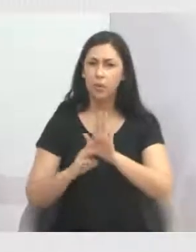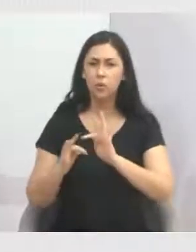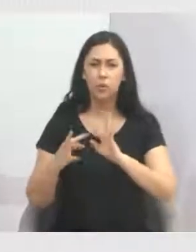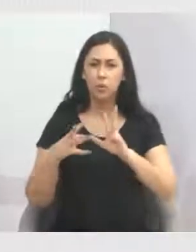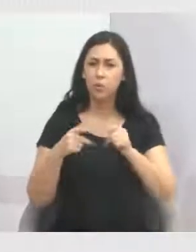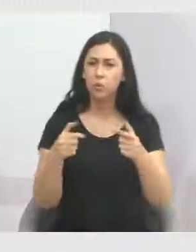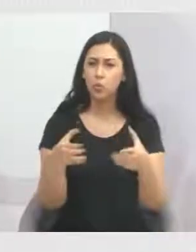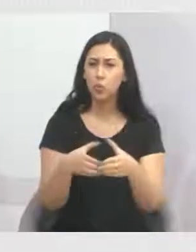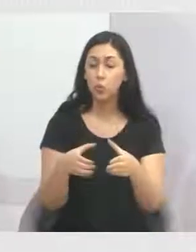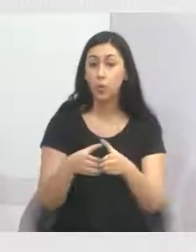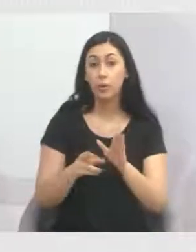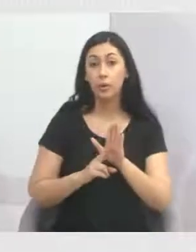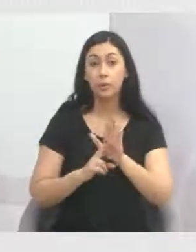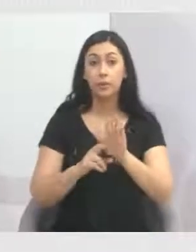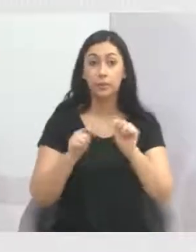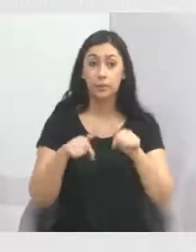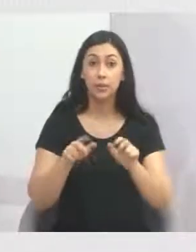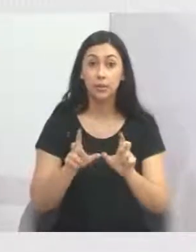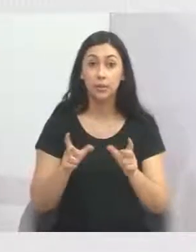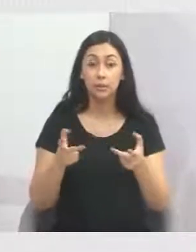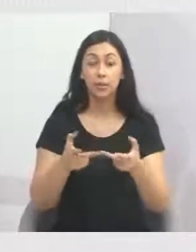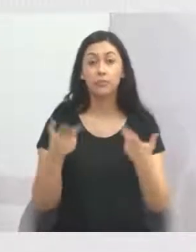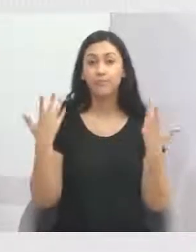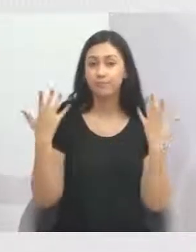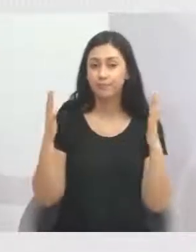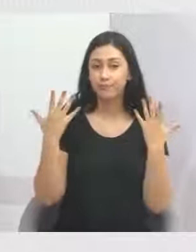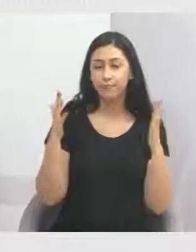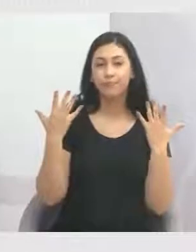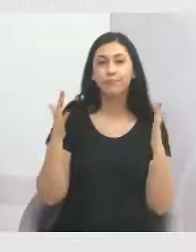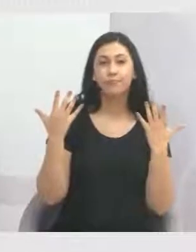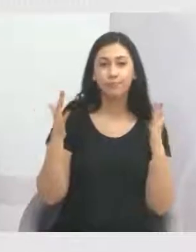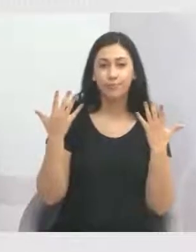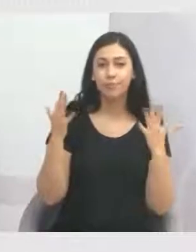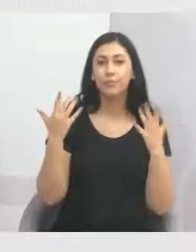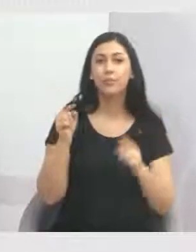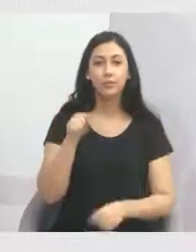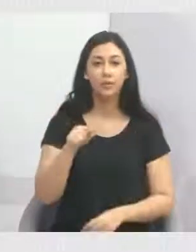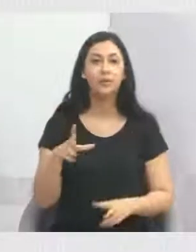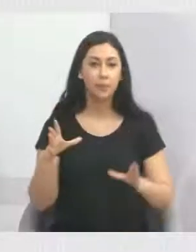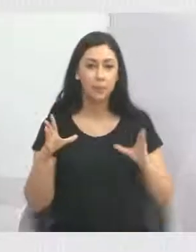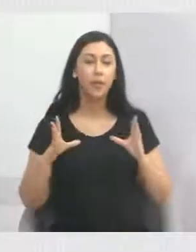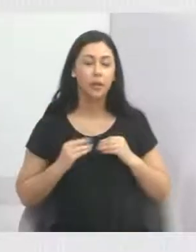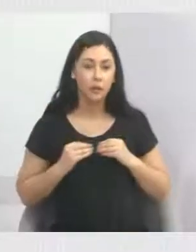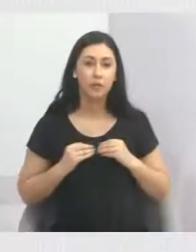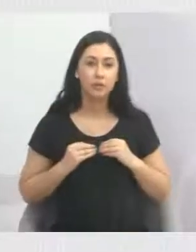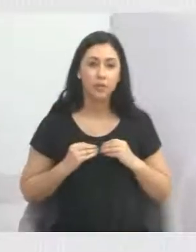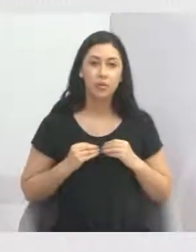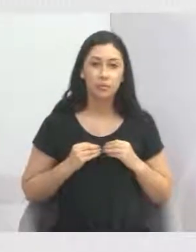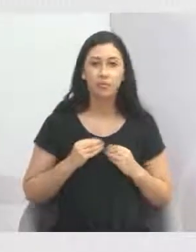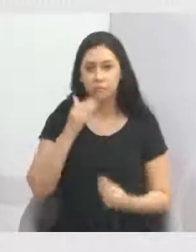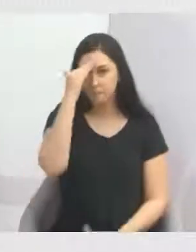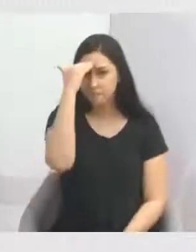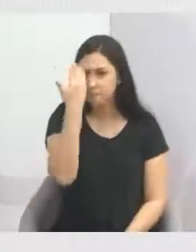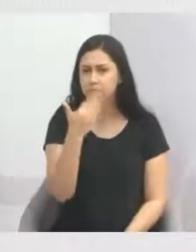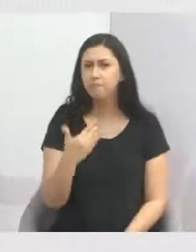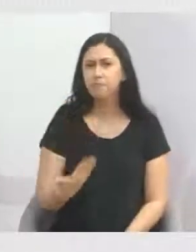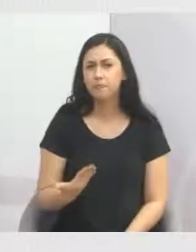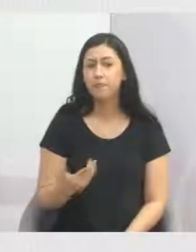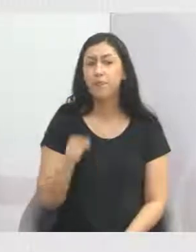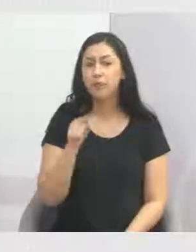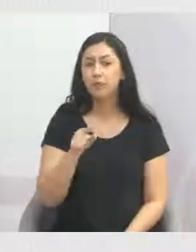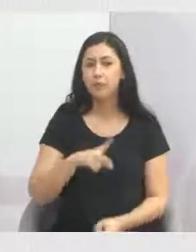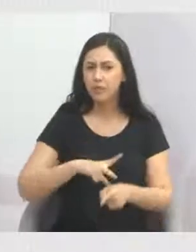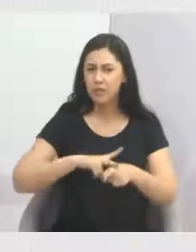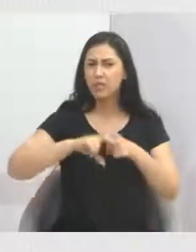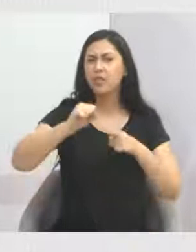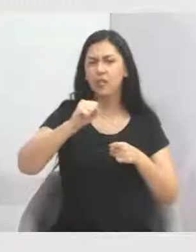que hoje foi representada nessa casa, os meus parabéns, cara. Você merece. Você merece toda essa homenagem. Você é